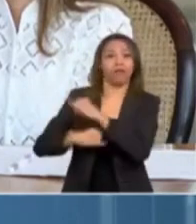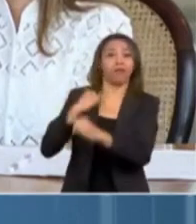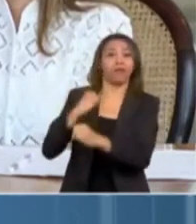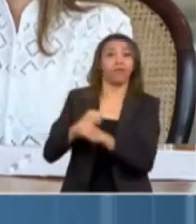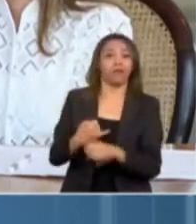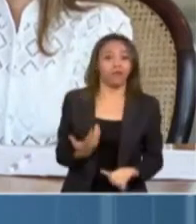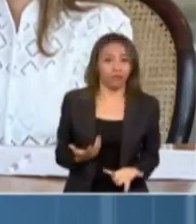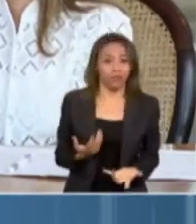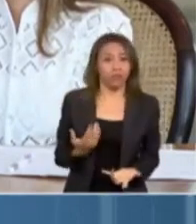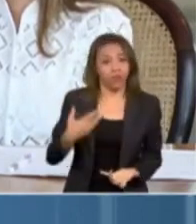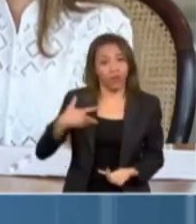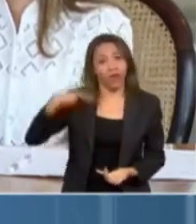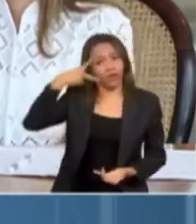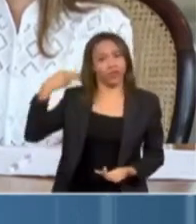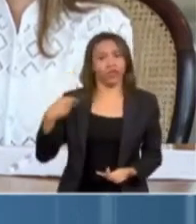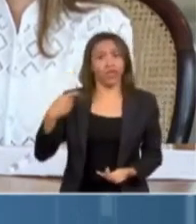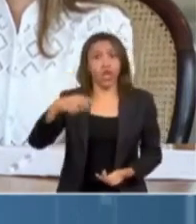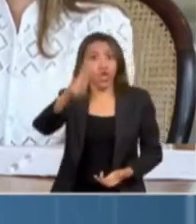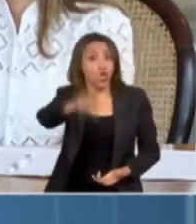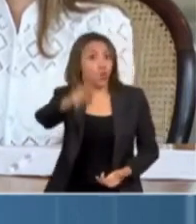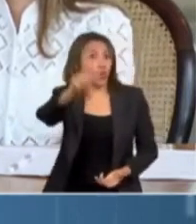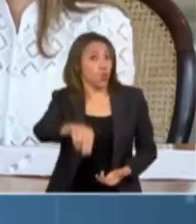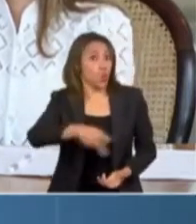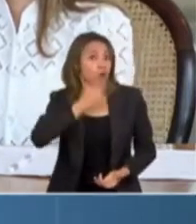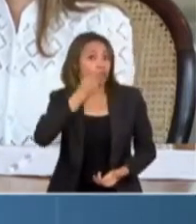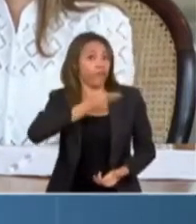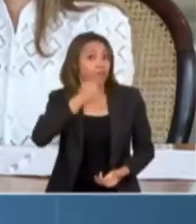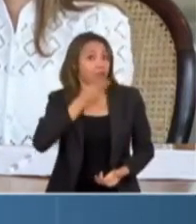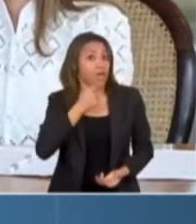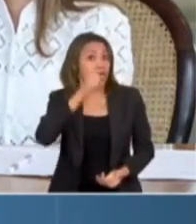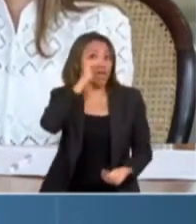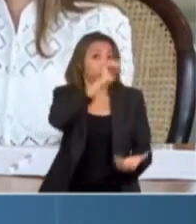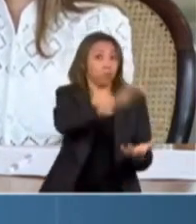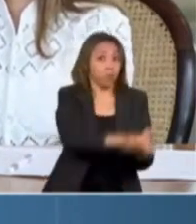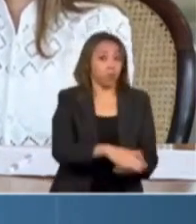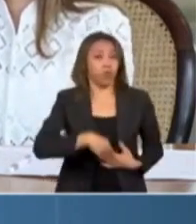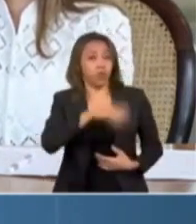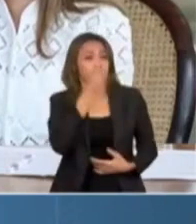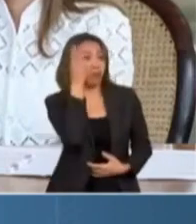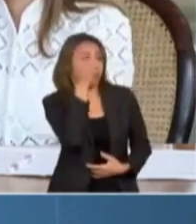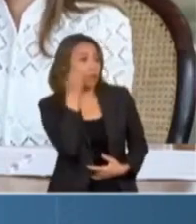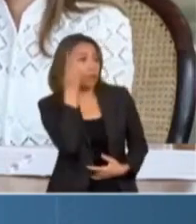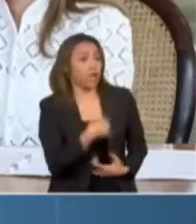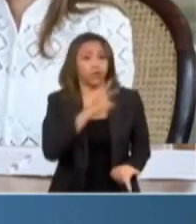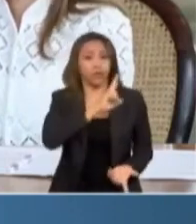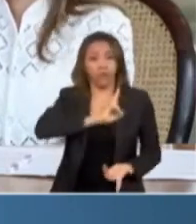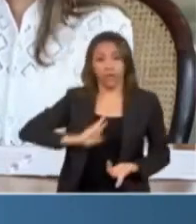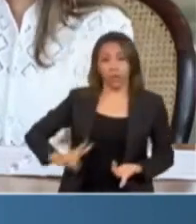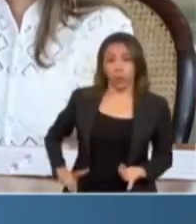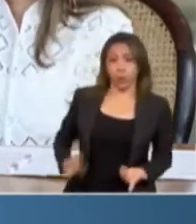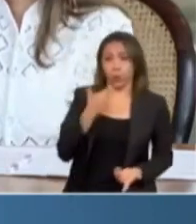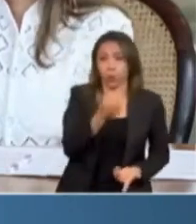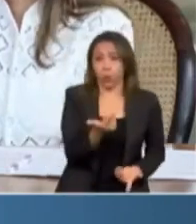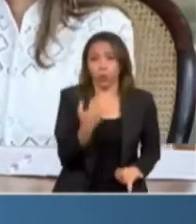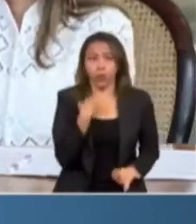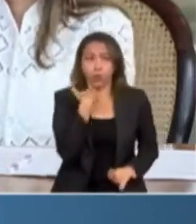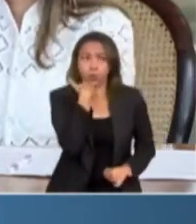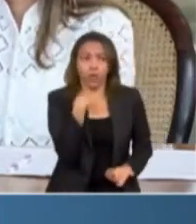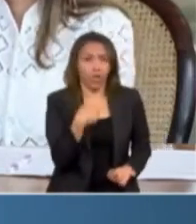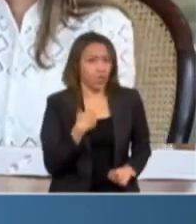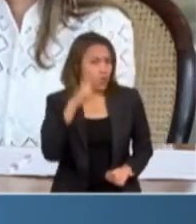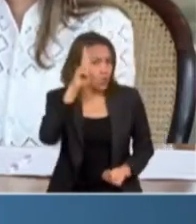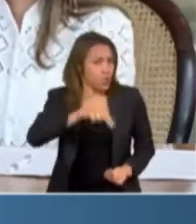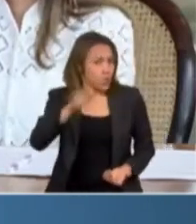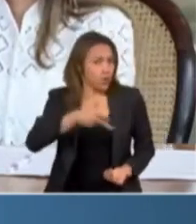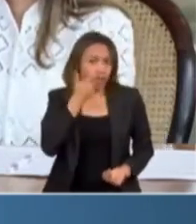opinar, para emitir a opinião dela, como companheira, como mulher e como socióloga. A opinião que é meio profissional